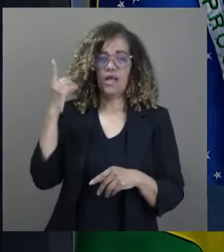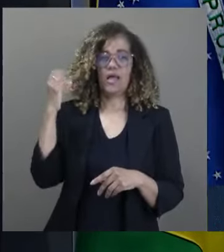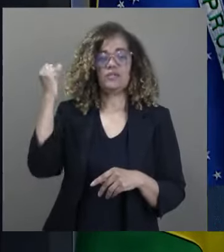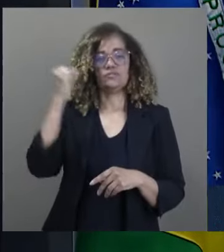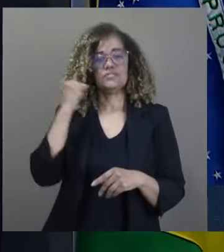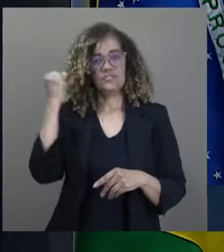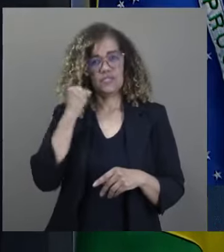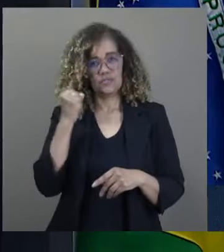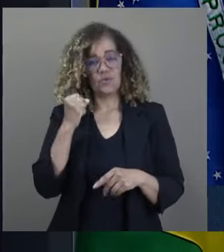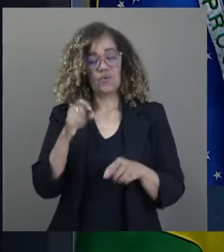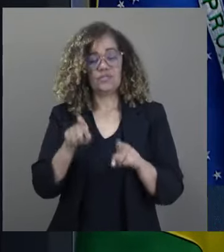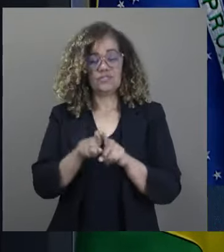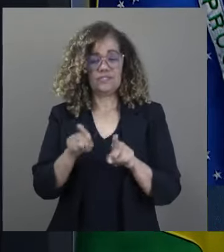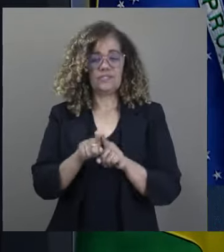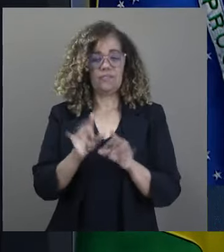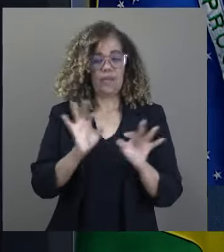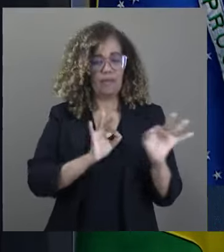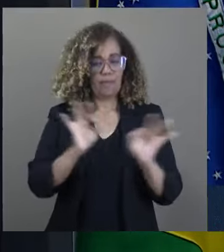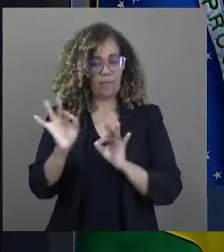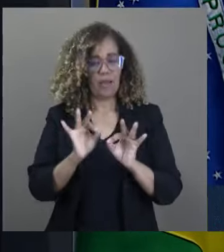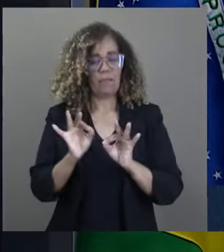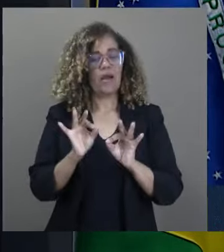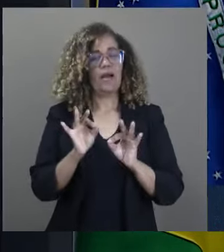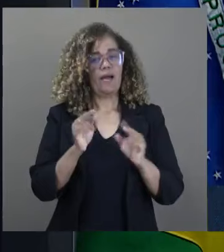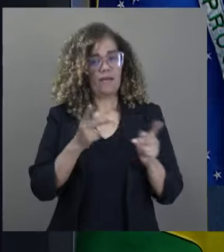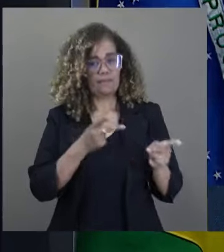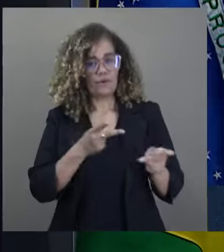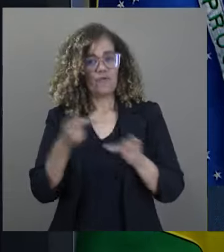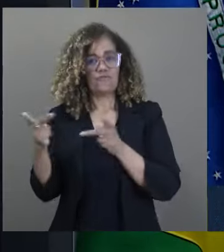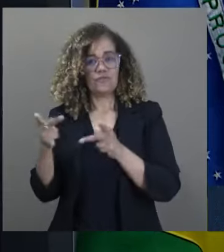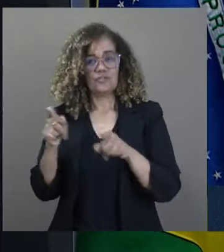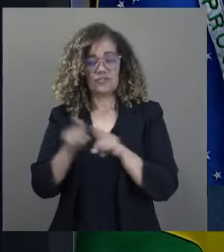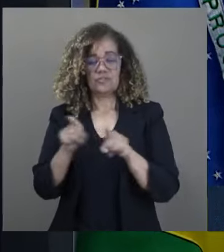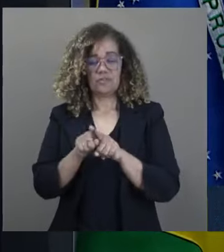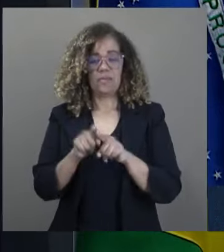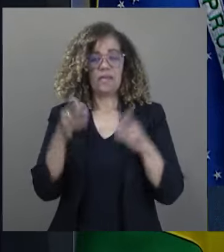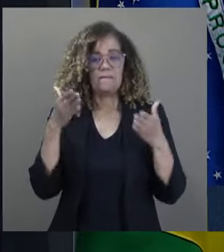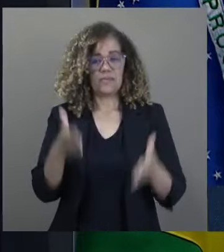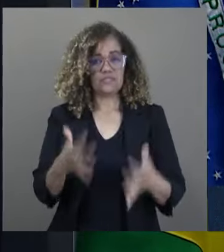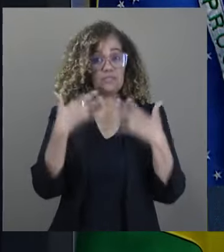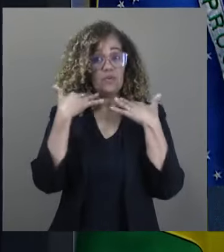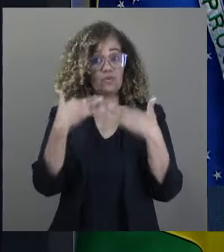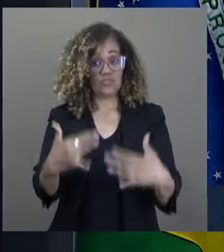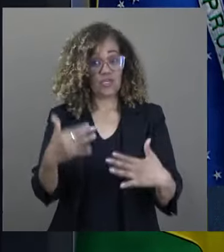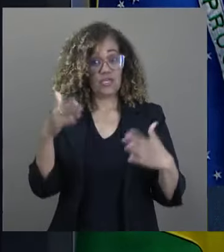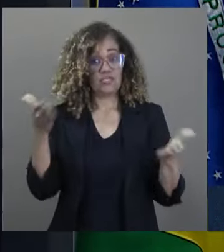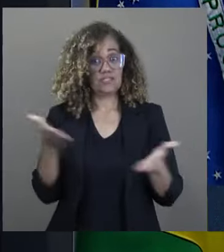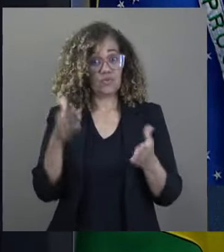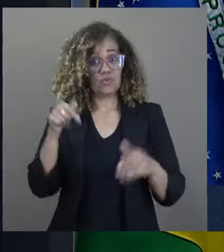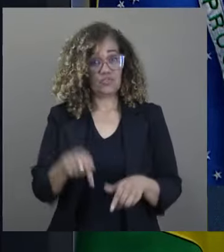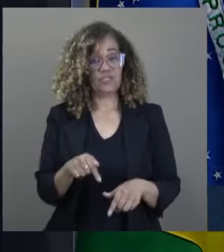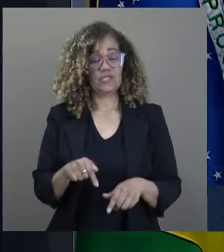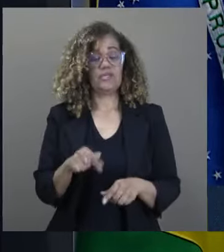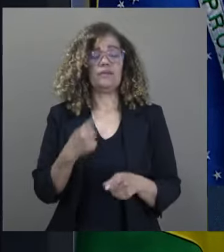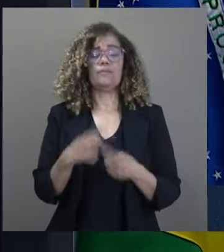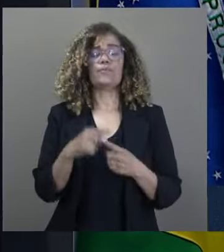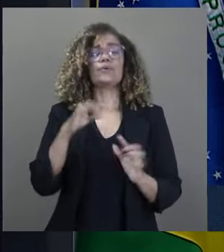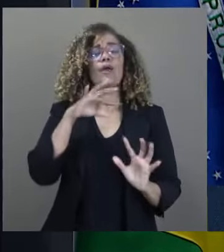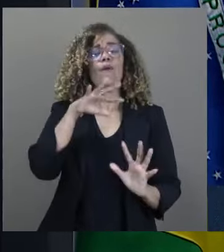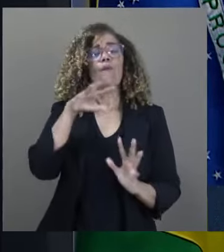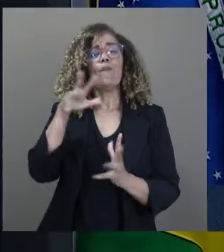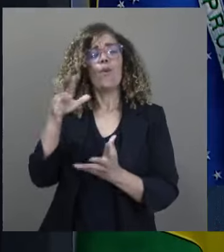formulamos convites para participarem de audiências aqui nessa casa. O mundo precisa